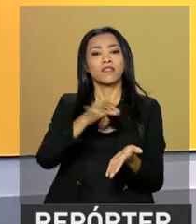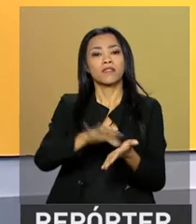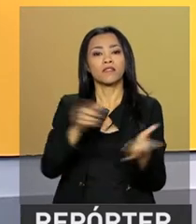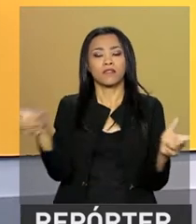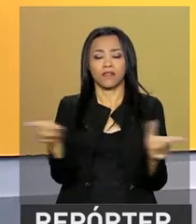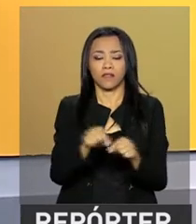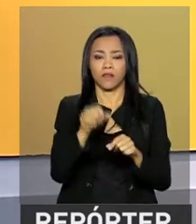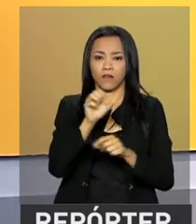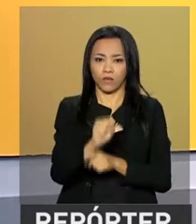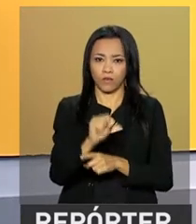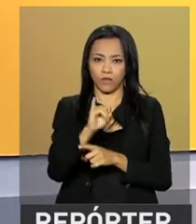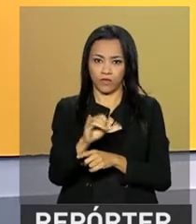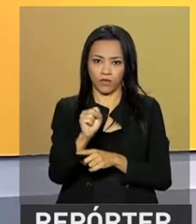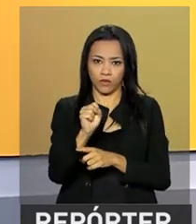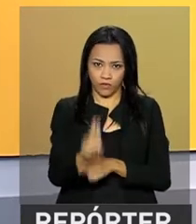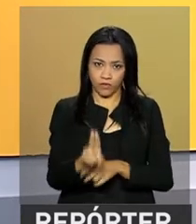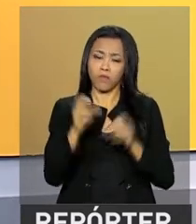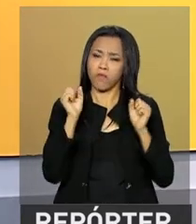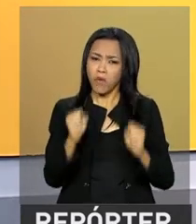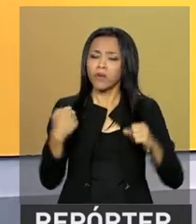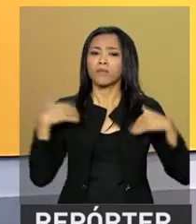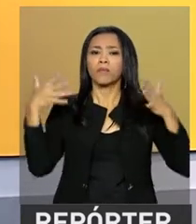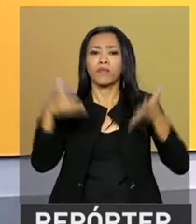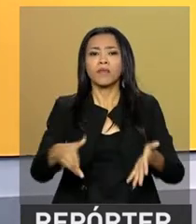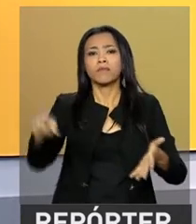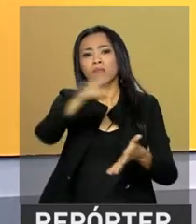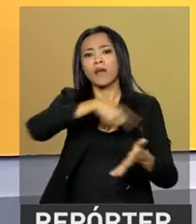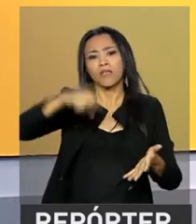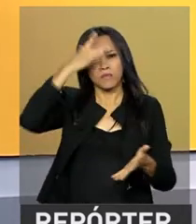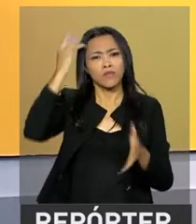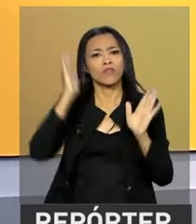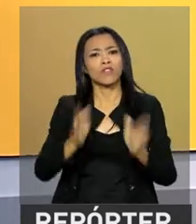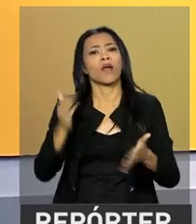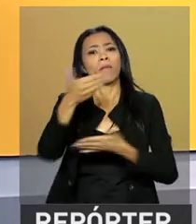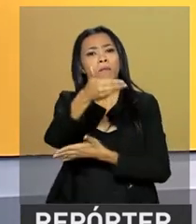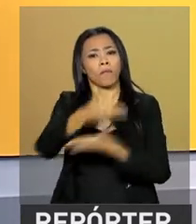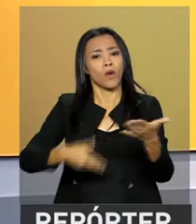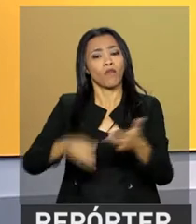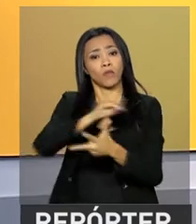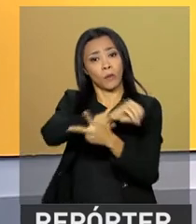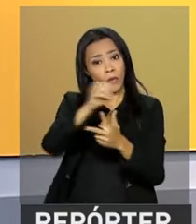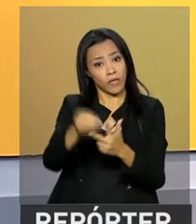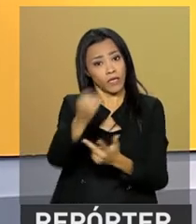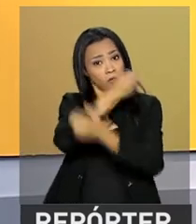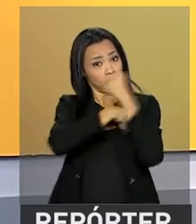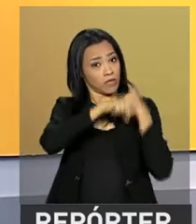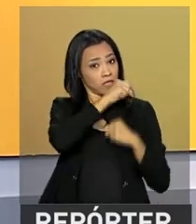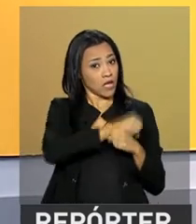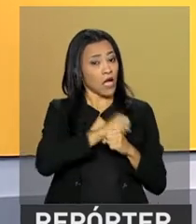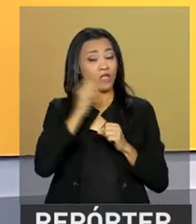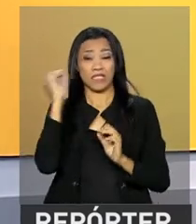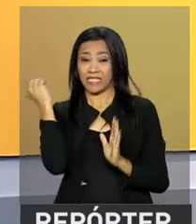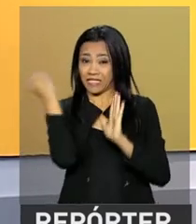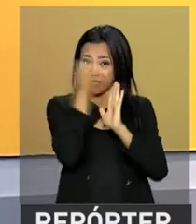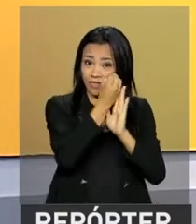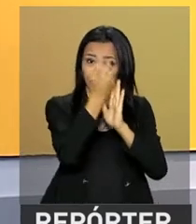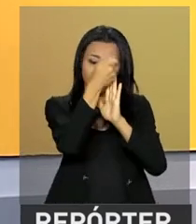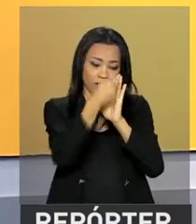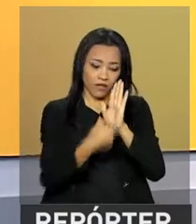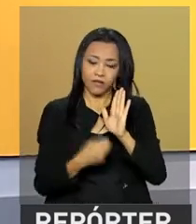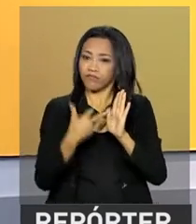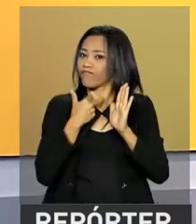unificada podem participar os candidatos que fizeram o enem do ano passado e que não tenham zerado a prova de